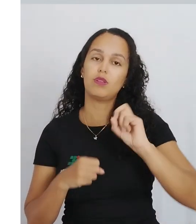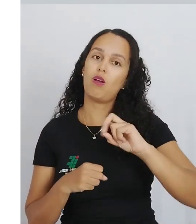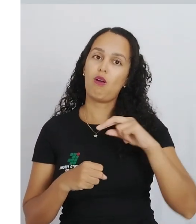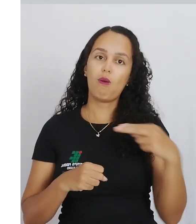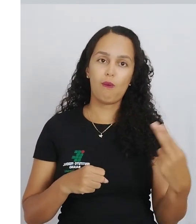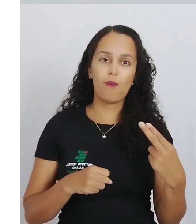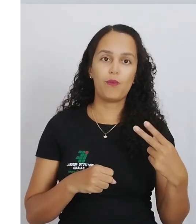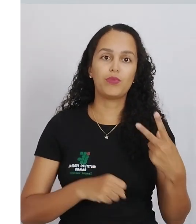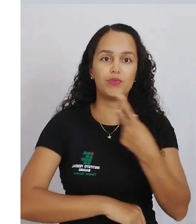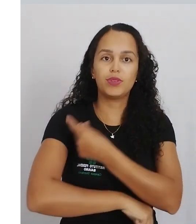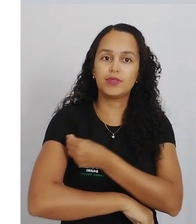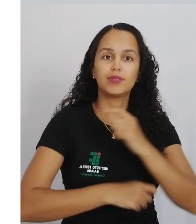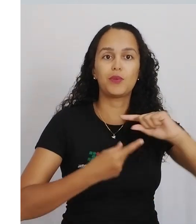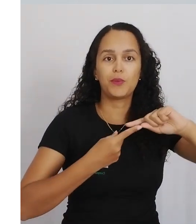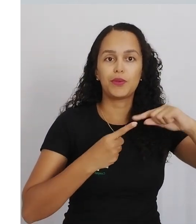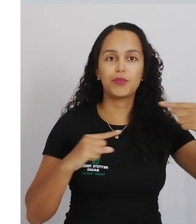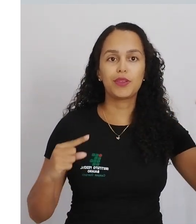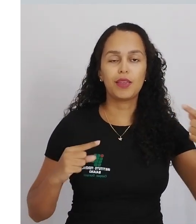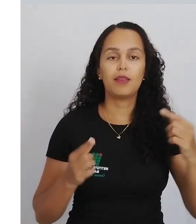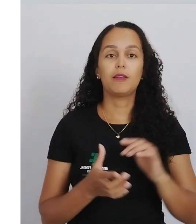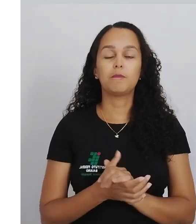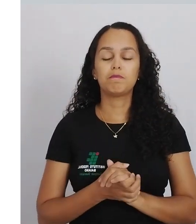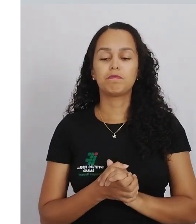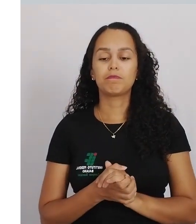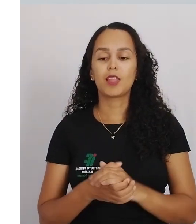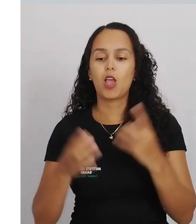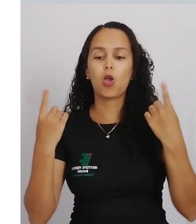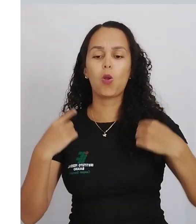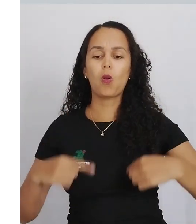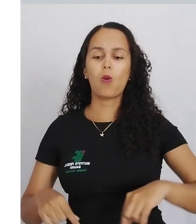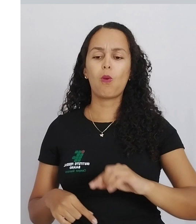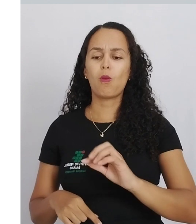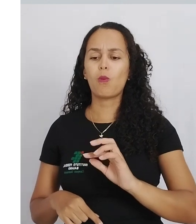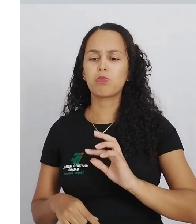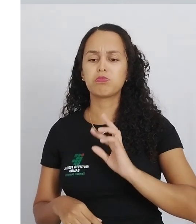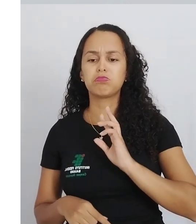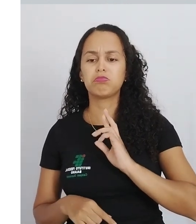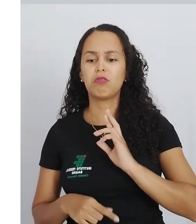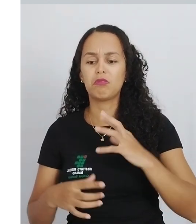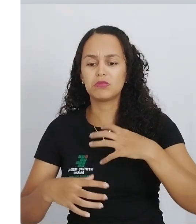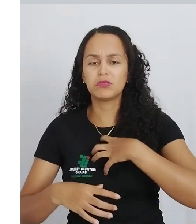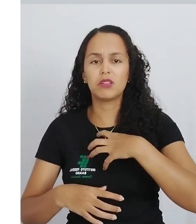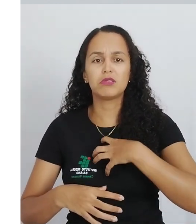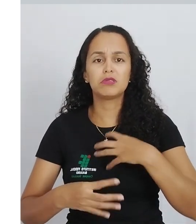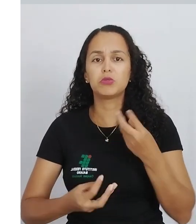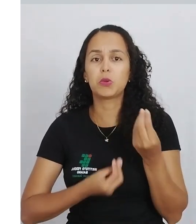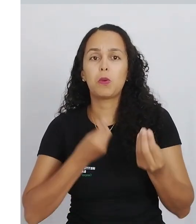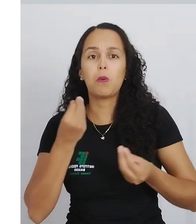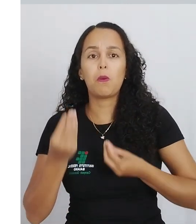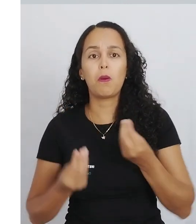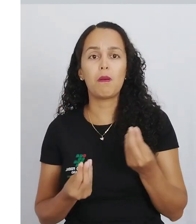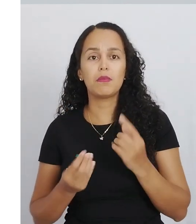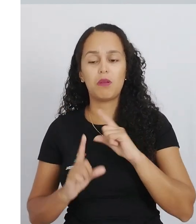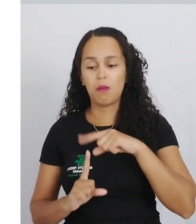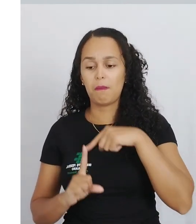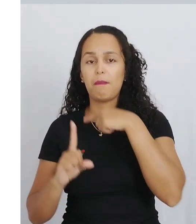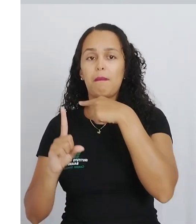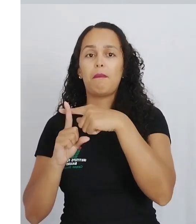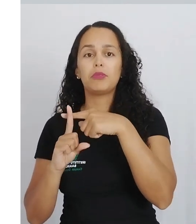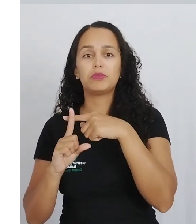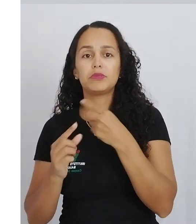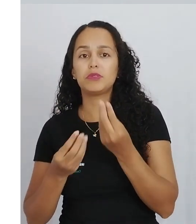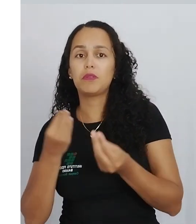vírus ou com a sequência de RNA, como é que está a resposta delas? Quantas tiveram resposta positiva? Quantas